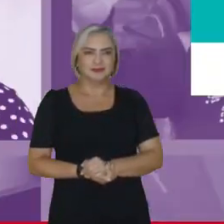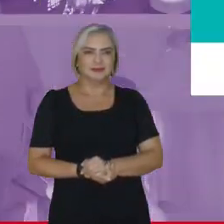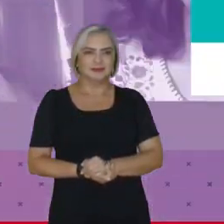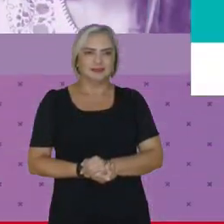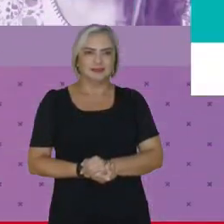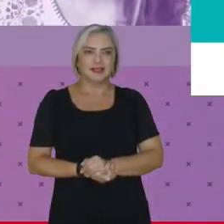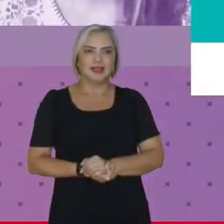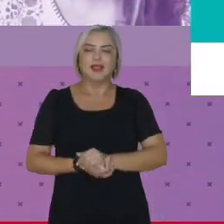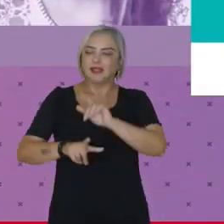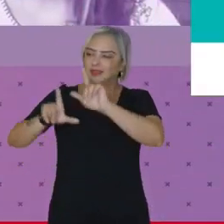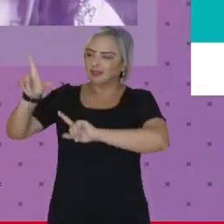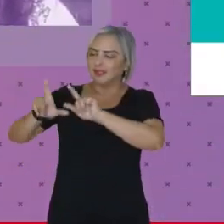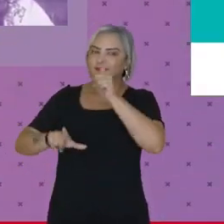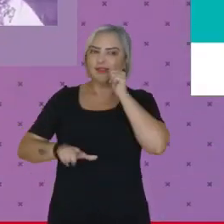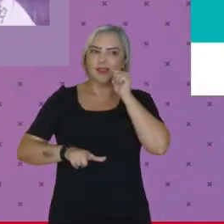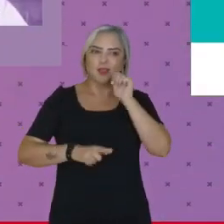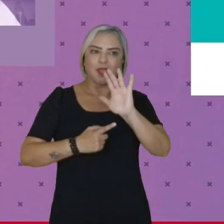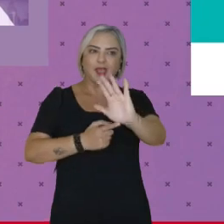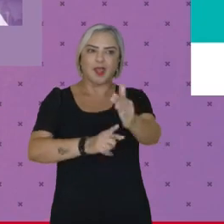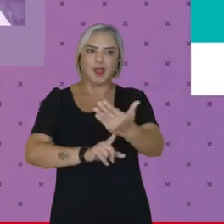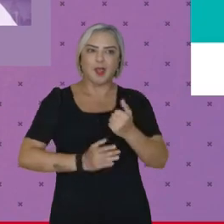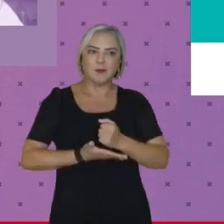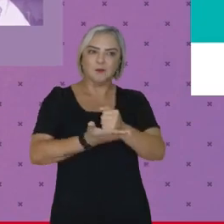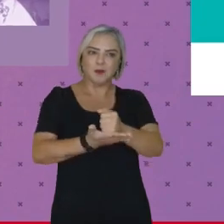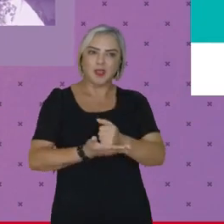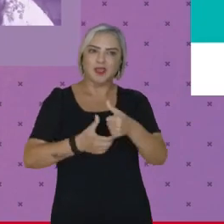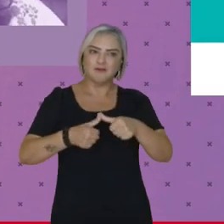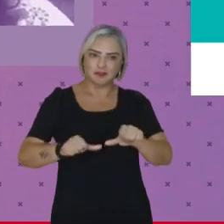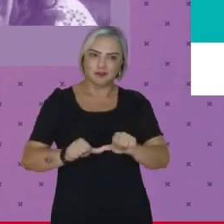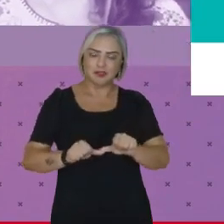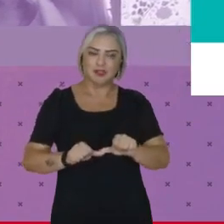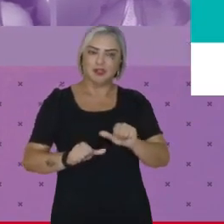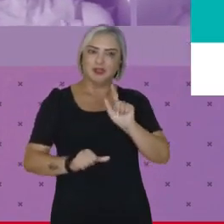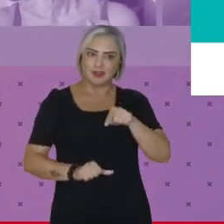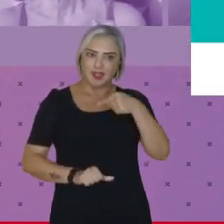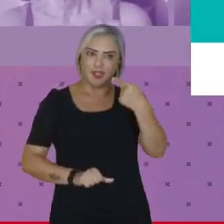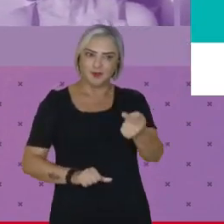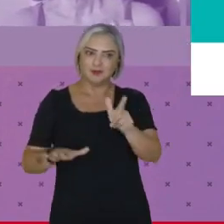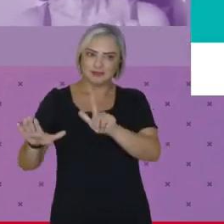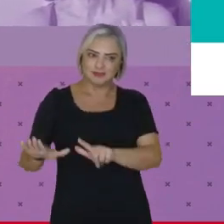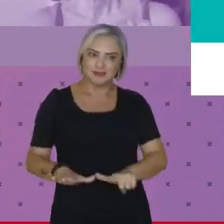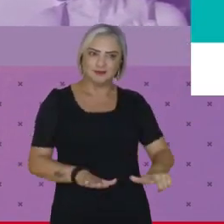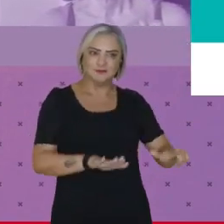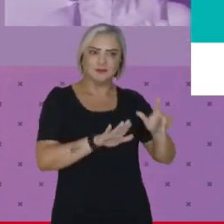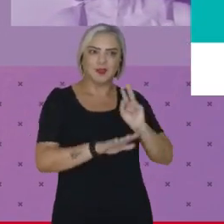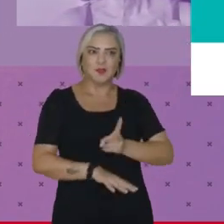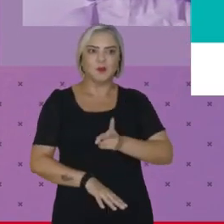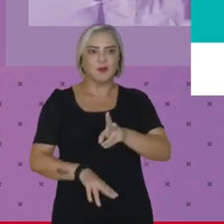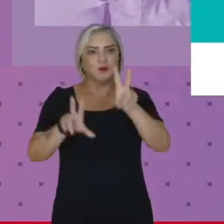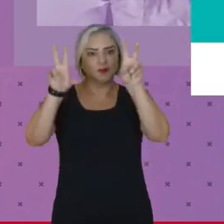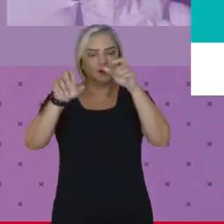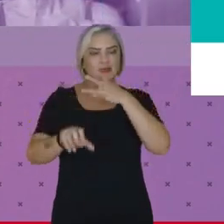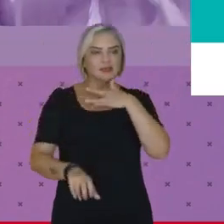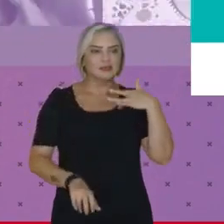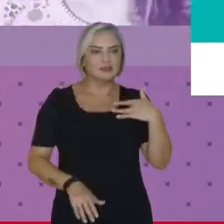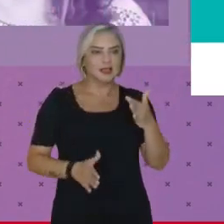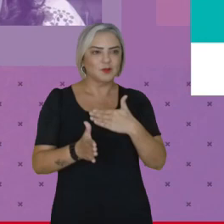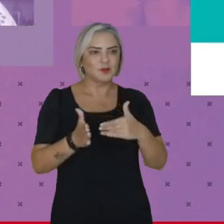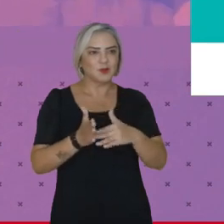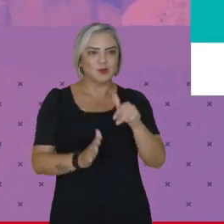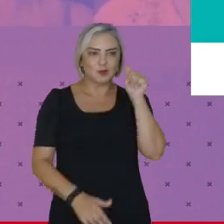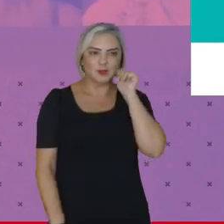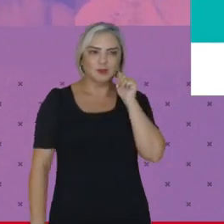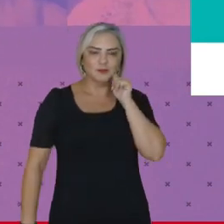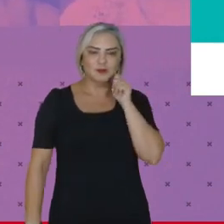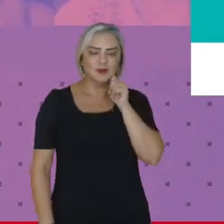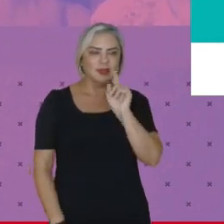O TV Elas por Elas Formação de hoje fica por aqui, mas na próxima semana continuaremos com o tema de saúde integral da mulher.